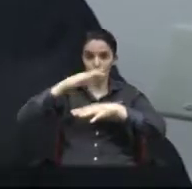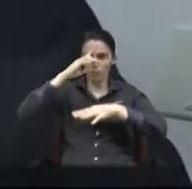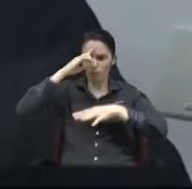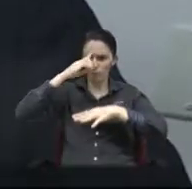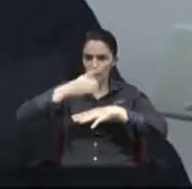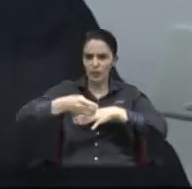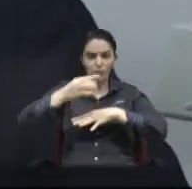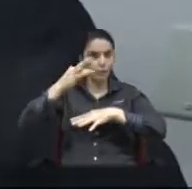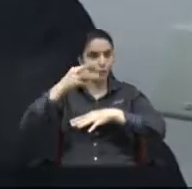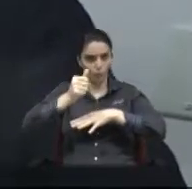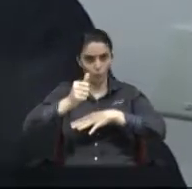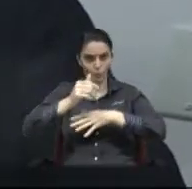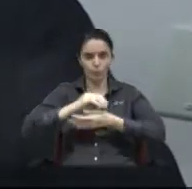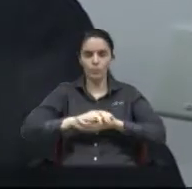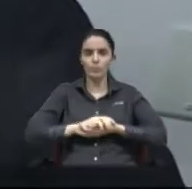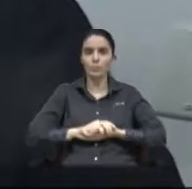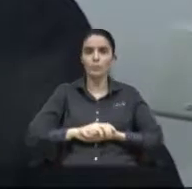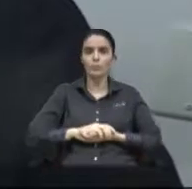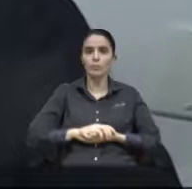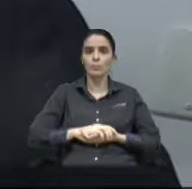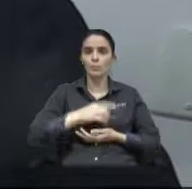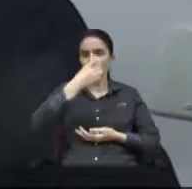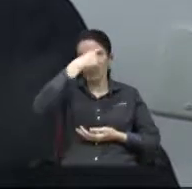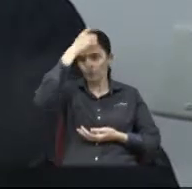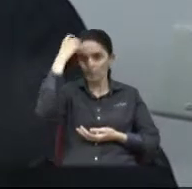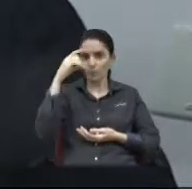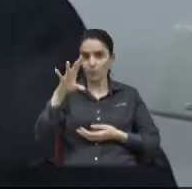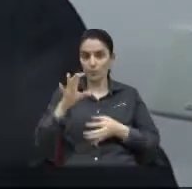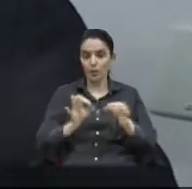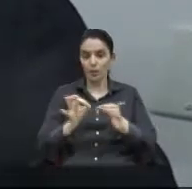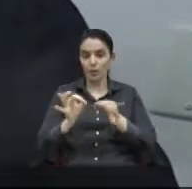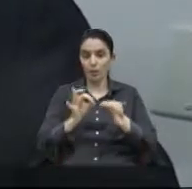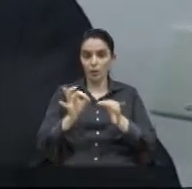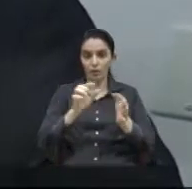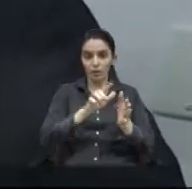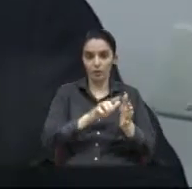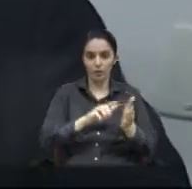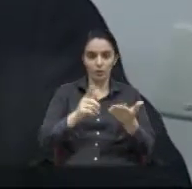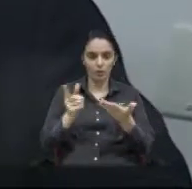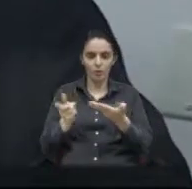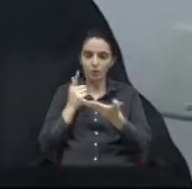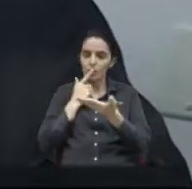eu fiz uma revista nos primeiros anos